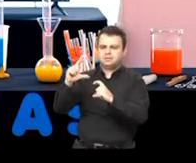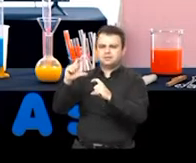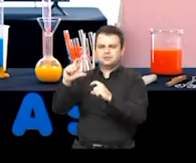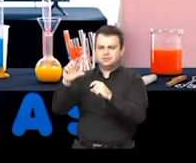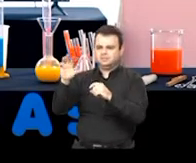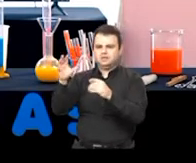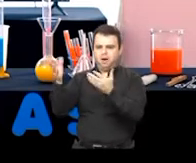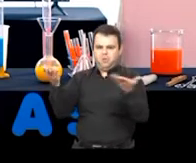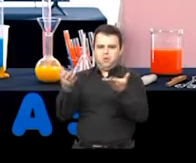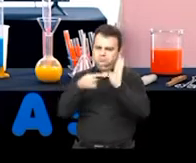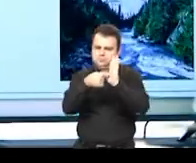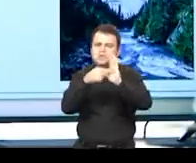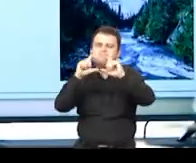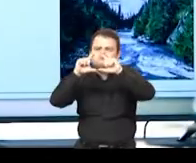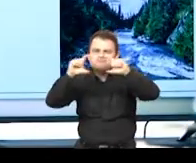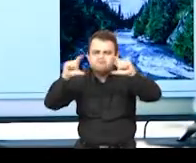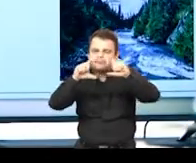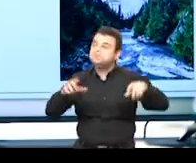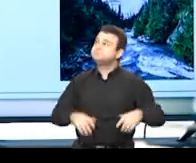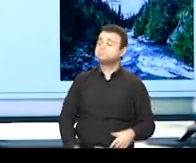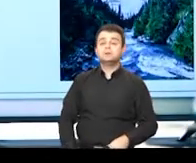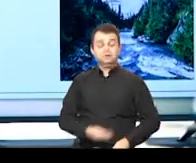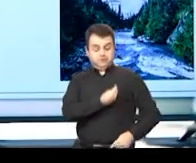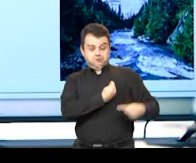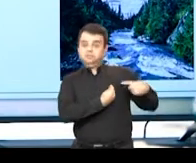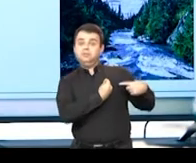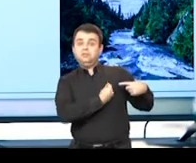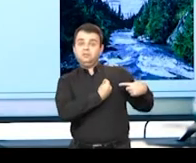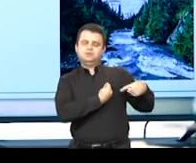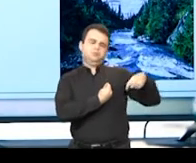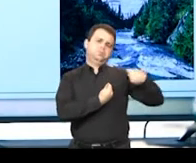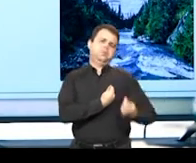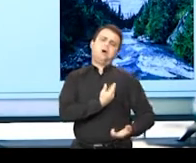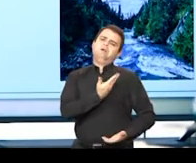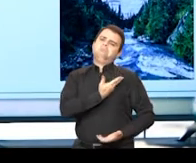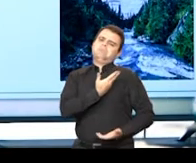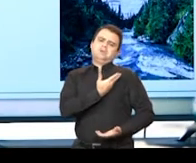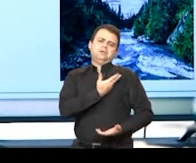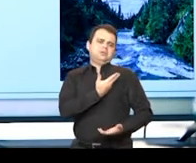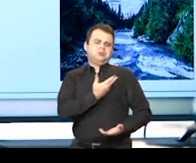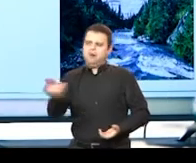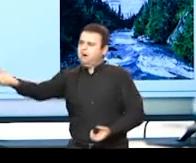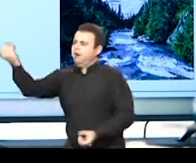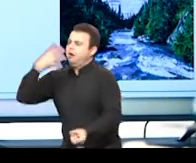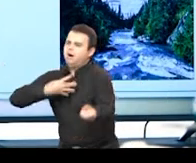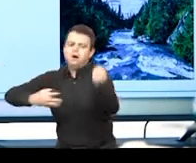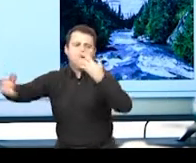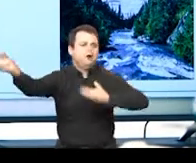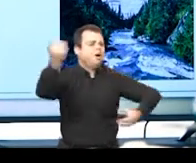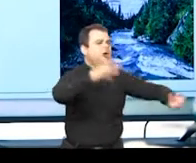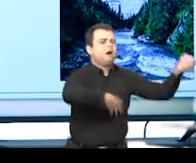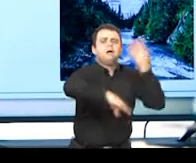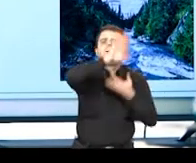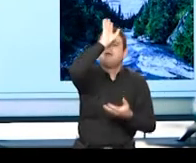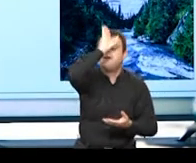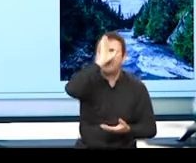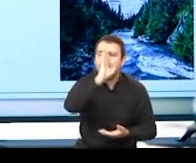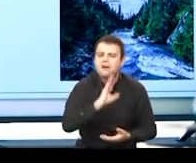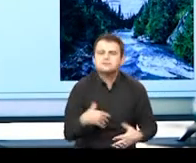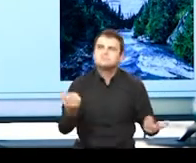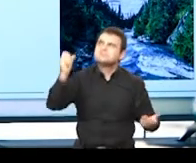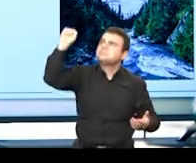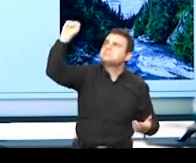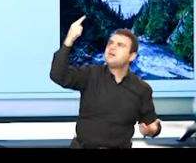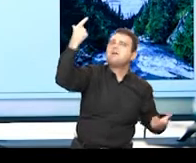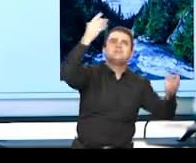Ele diz o seguinte: a vida é uma grande amiga da gente, nos dá tudo de graça para viver. Sol